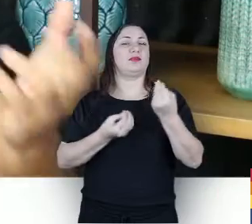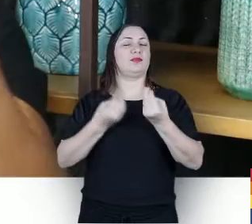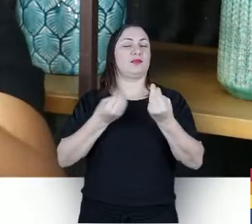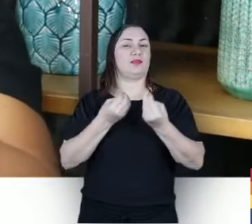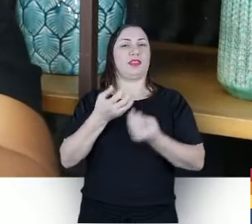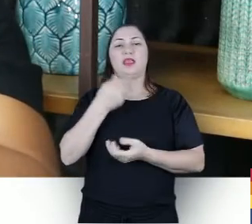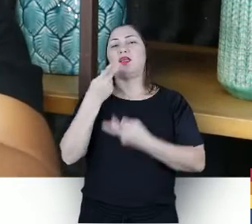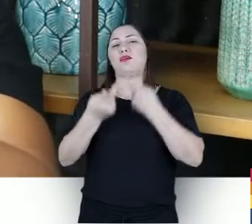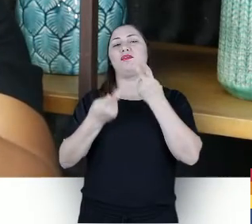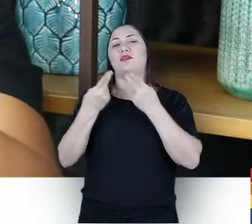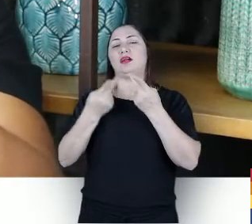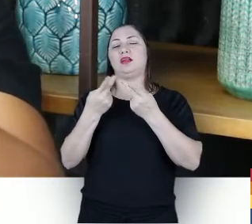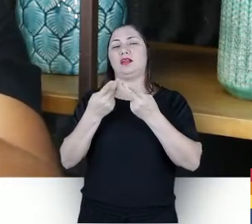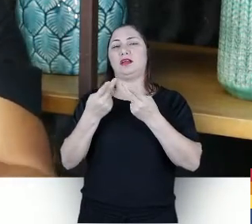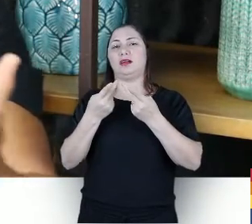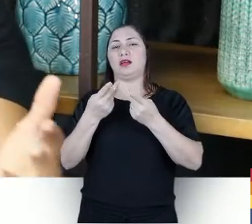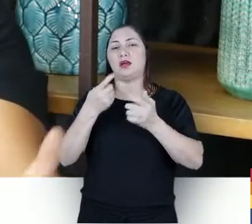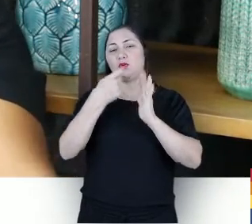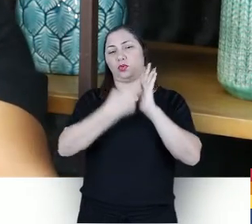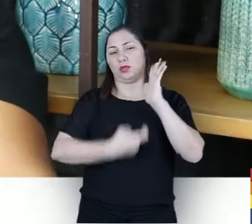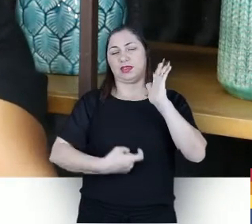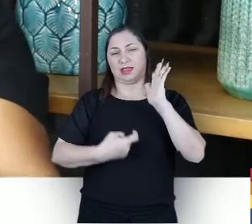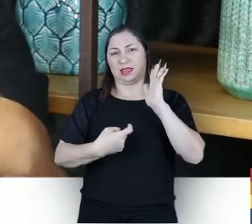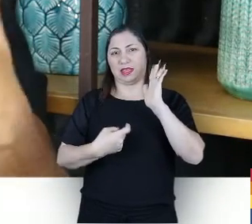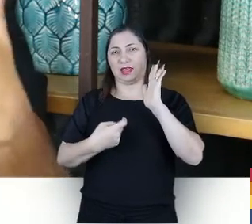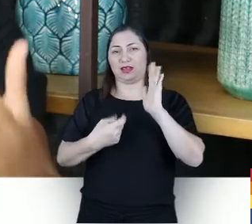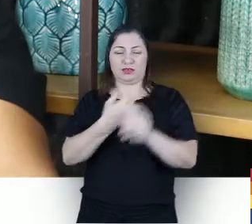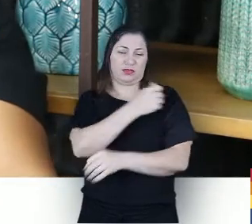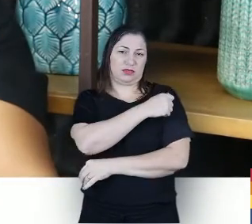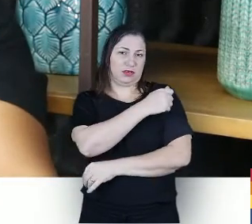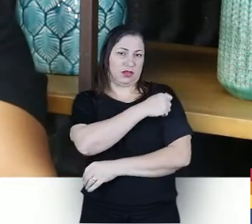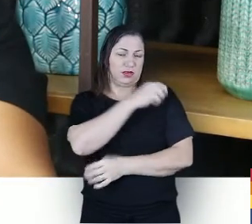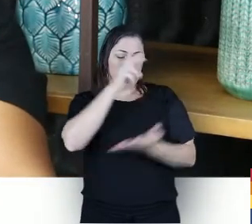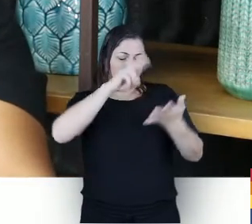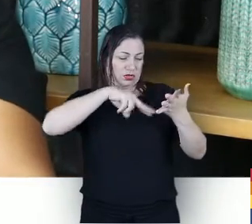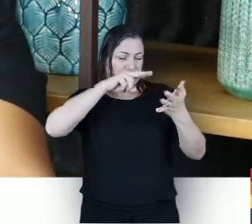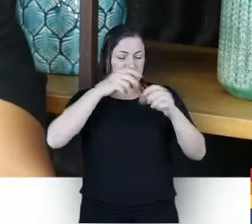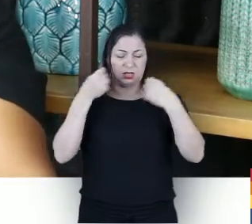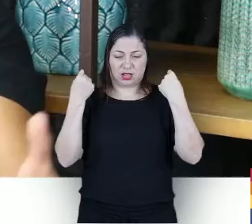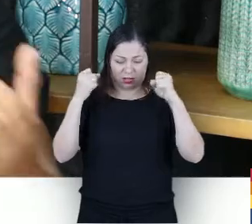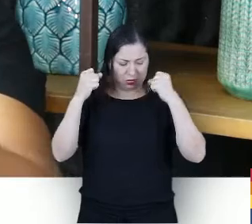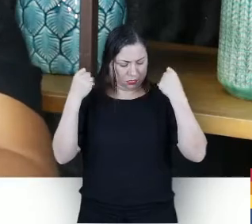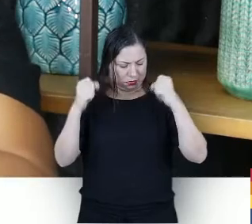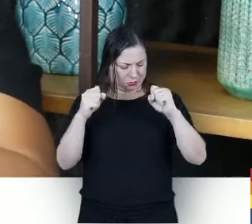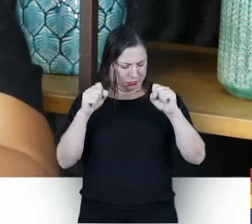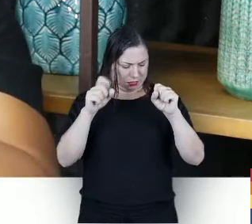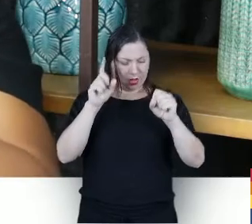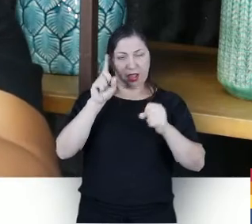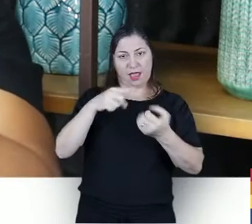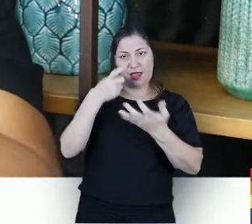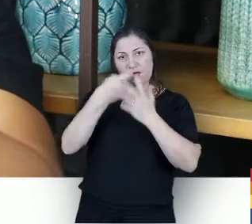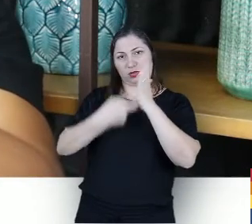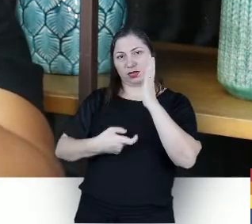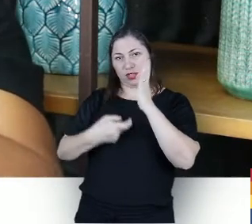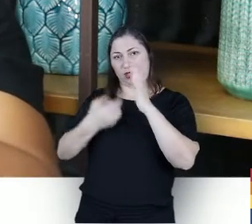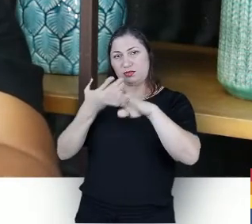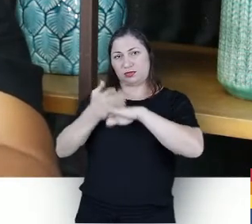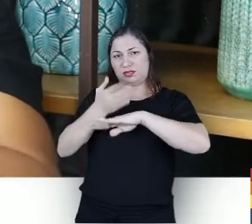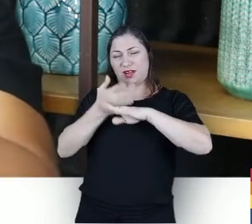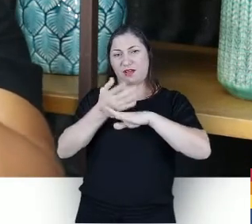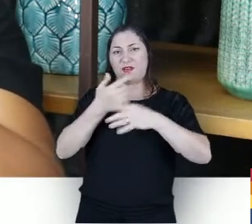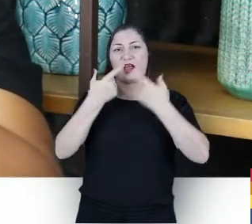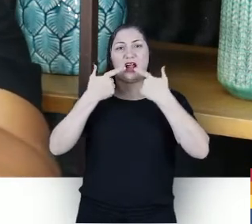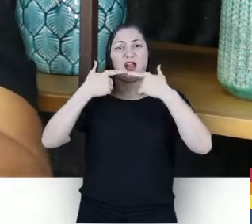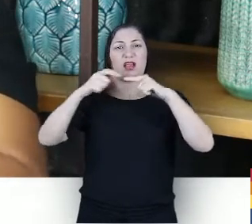códigos, e não só ler, mas também ressignificar, né? E interpretar de forma crítica. Então, o que eu quero dizer com isso é que o texto